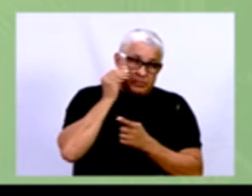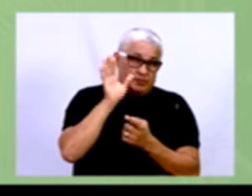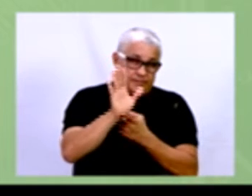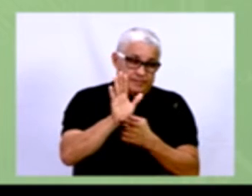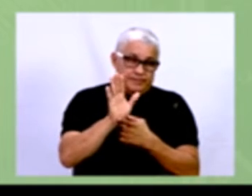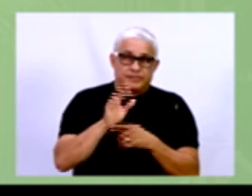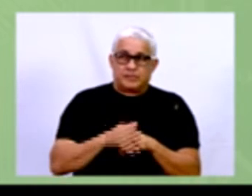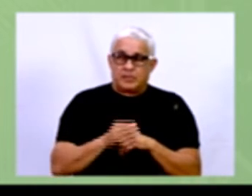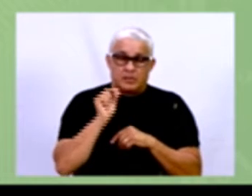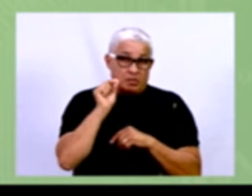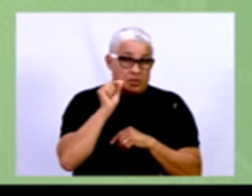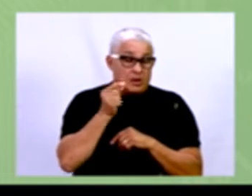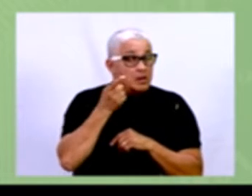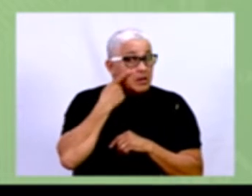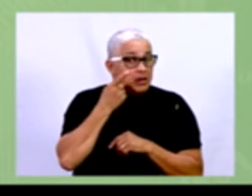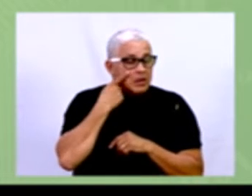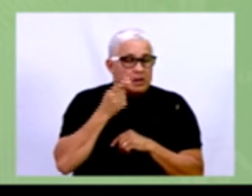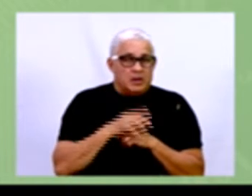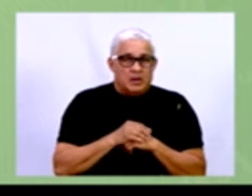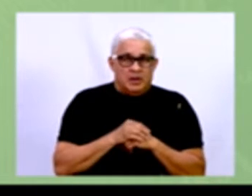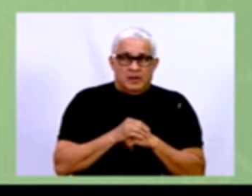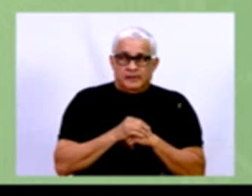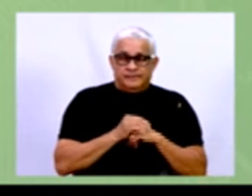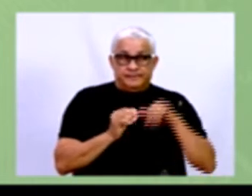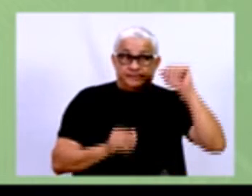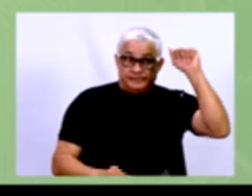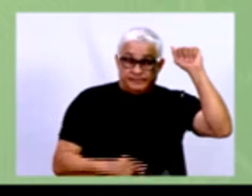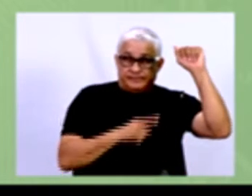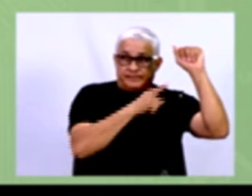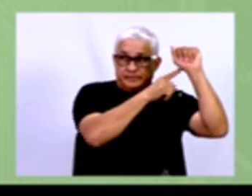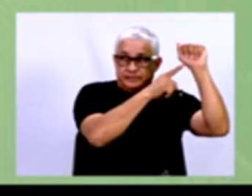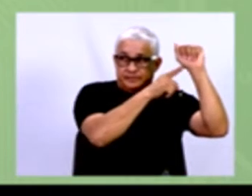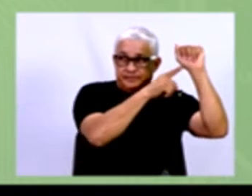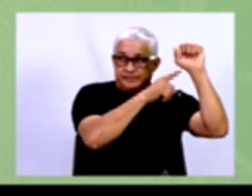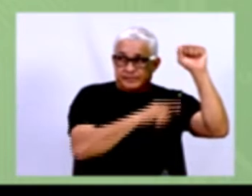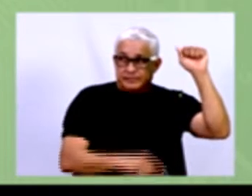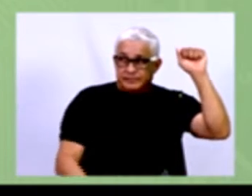Veja o seguinte, observe que o fluxo A,